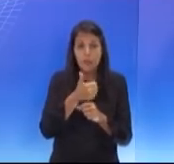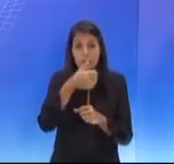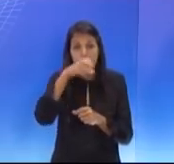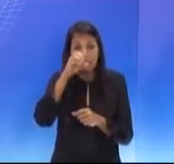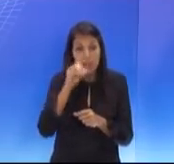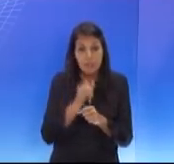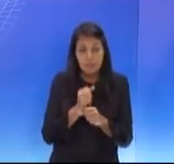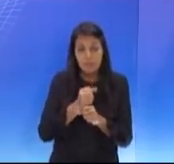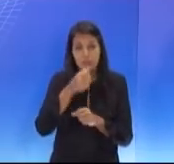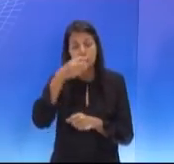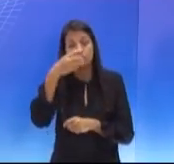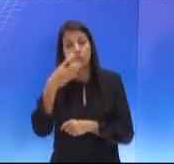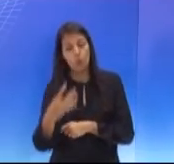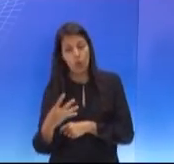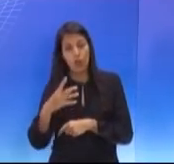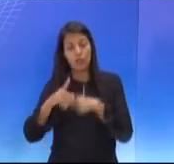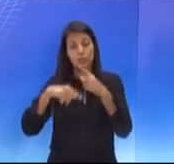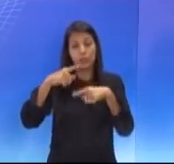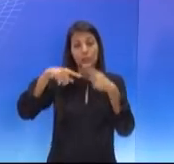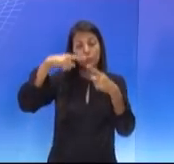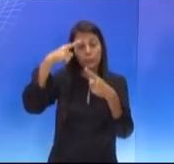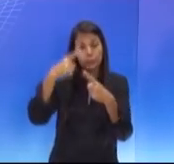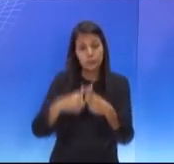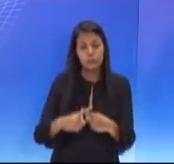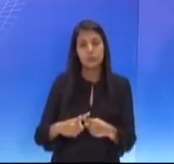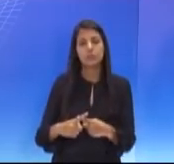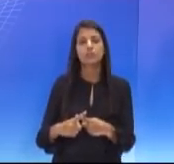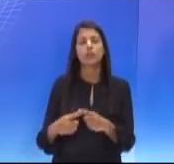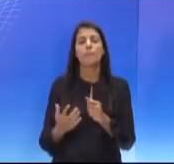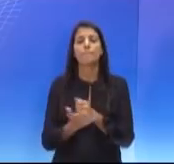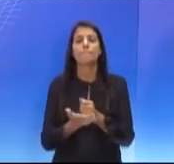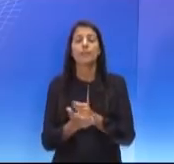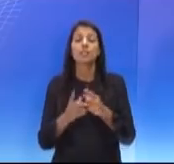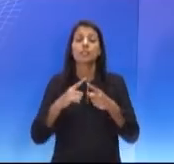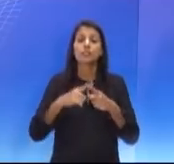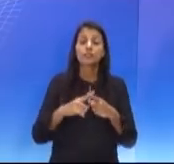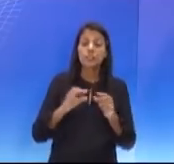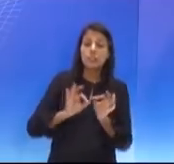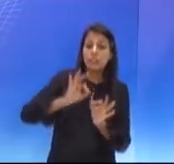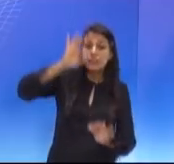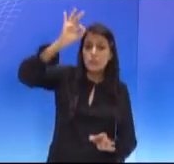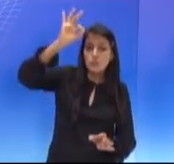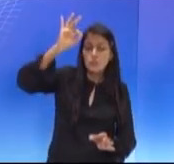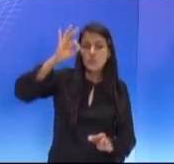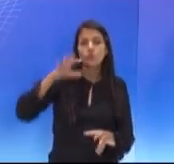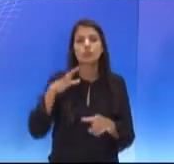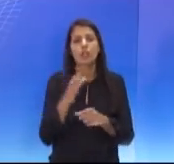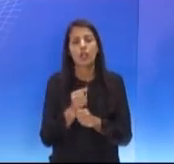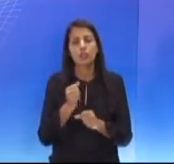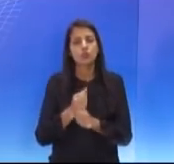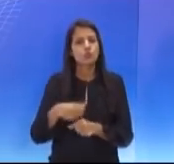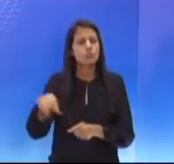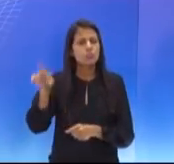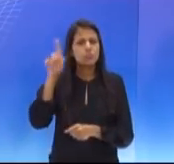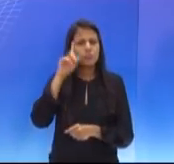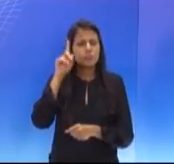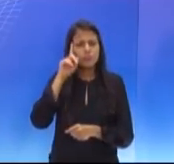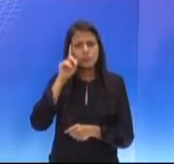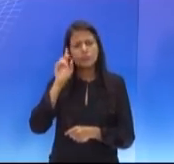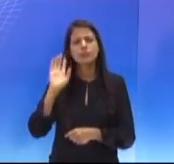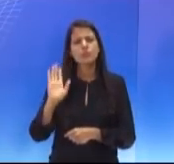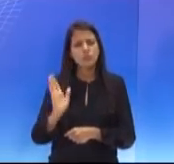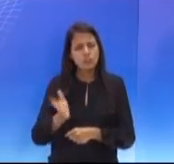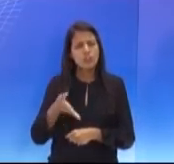E depois uma multiplicação. Base vezes altura, que é o cálculo de área, que a gente vê desde o ensino